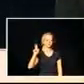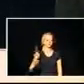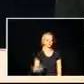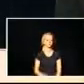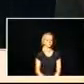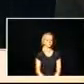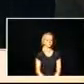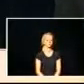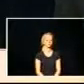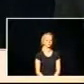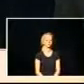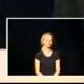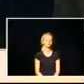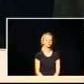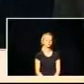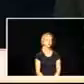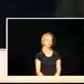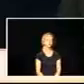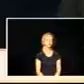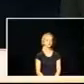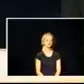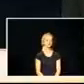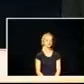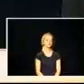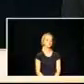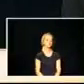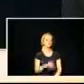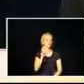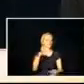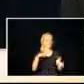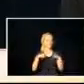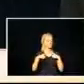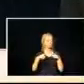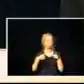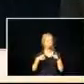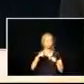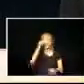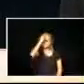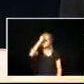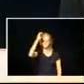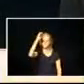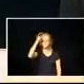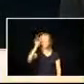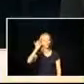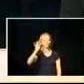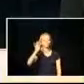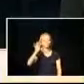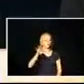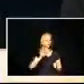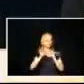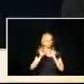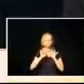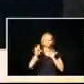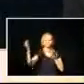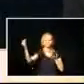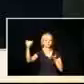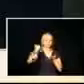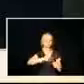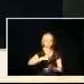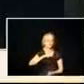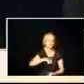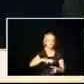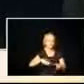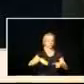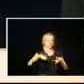da prefeitura? É só o projeto chegar nesta casa que nós estaremos prontos